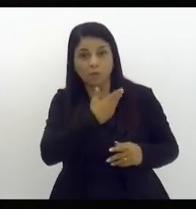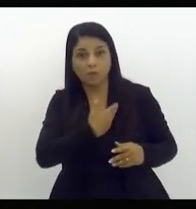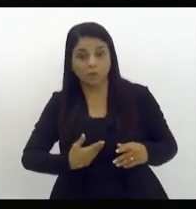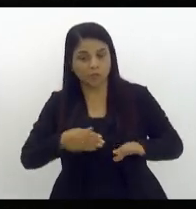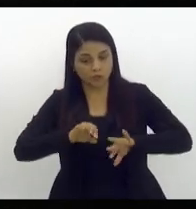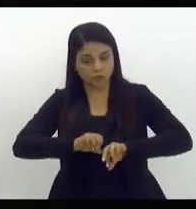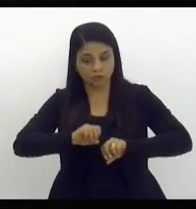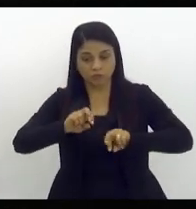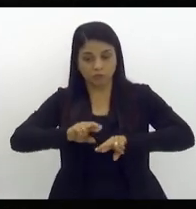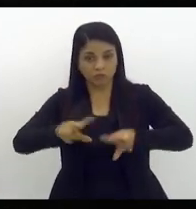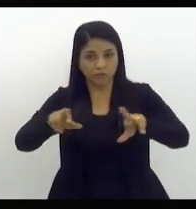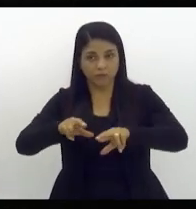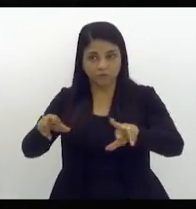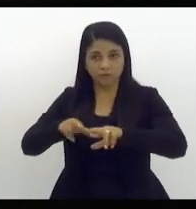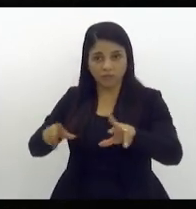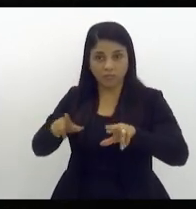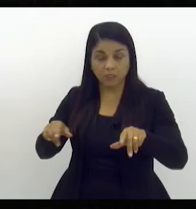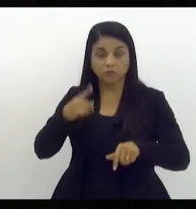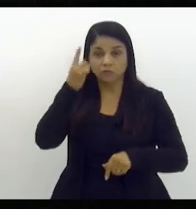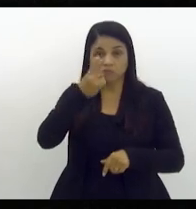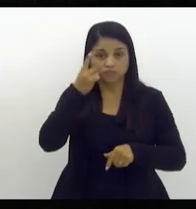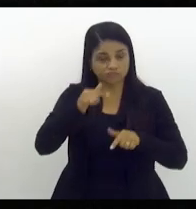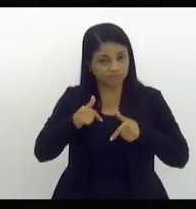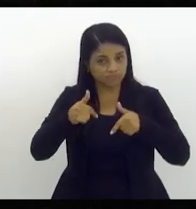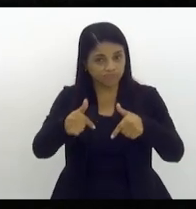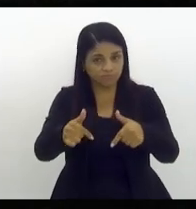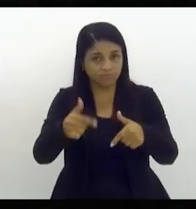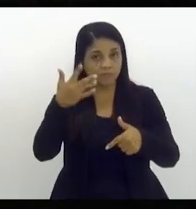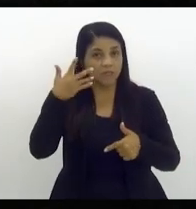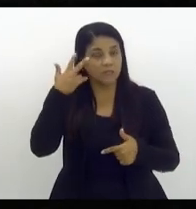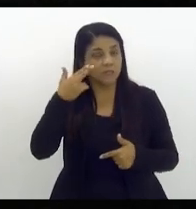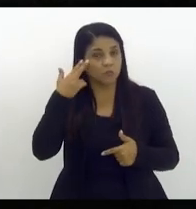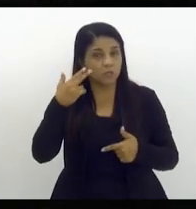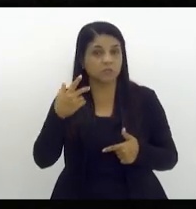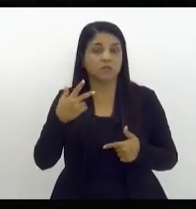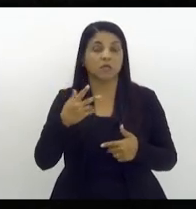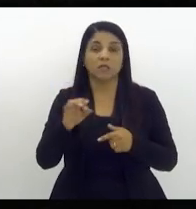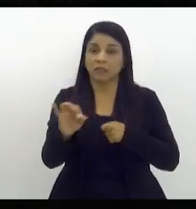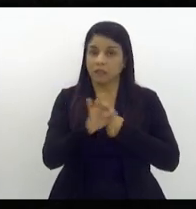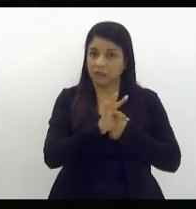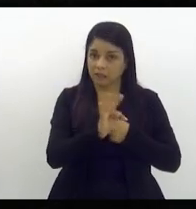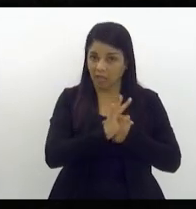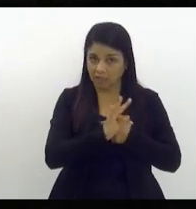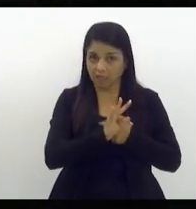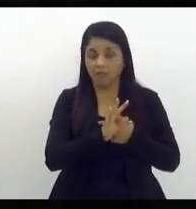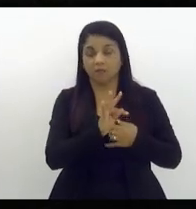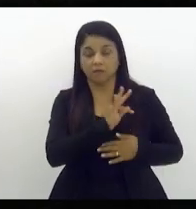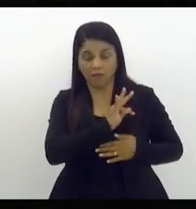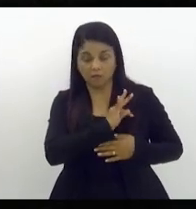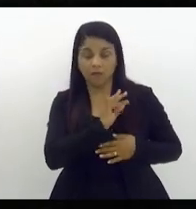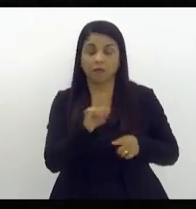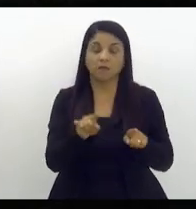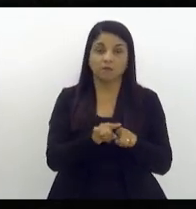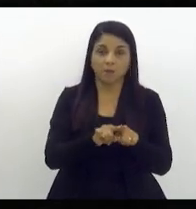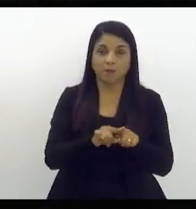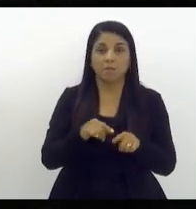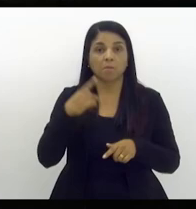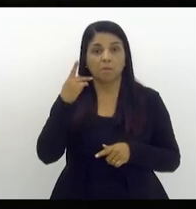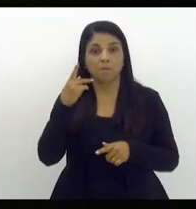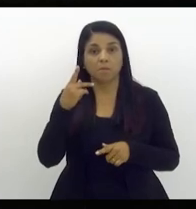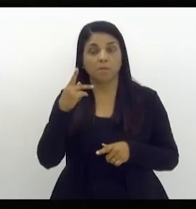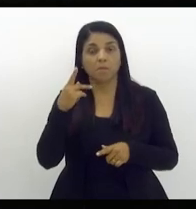cargo, ele tem uma natureza técnica e política, no entanto, nós temos que reconhecer que os